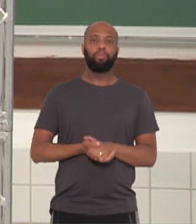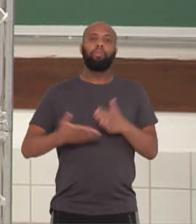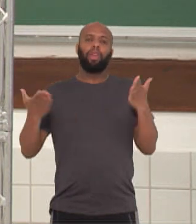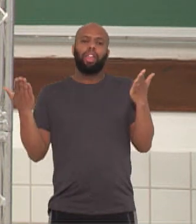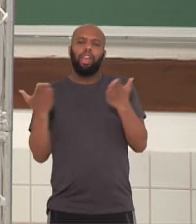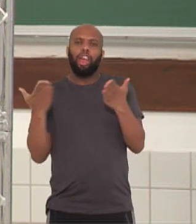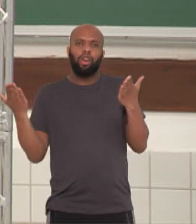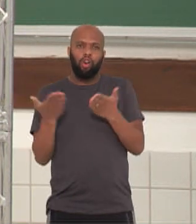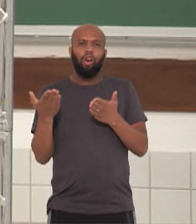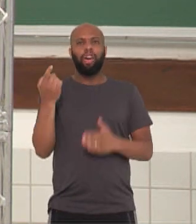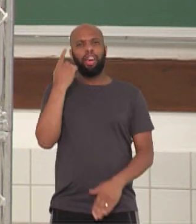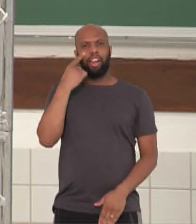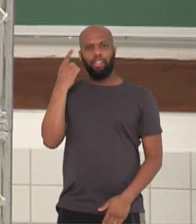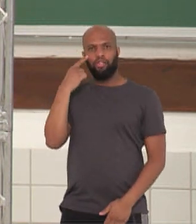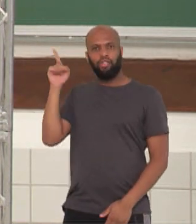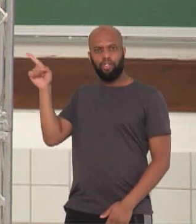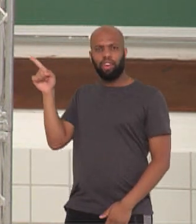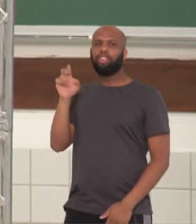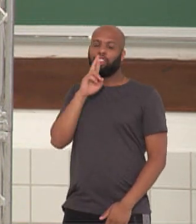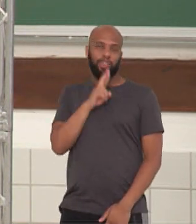Retomando aqui o exercício, gente,